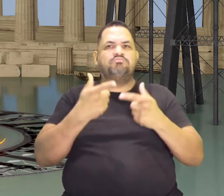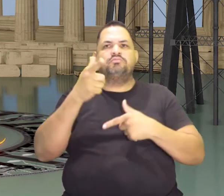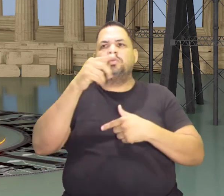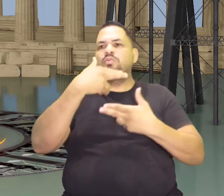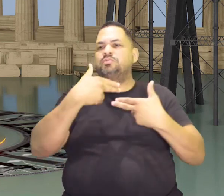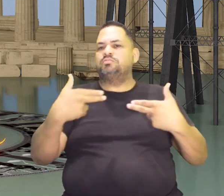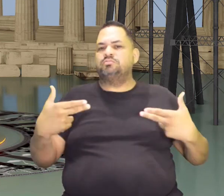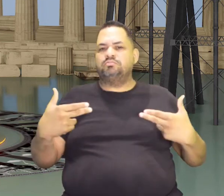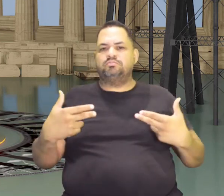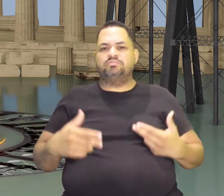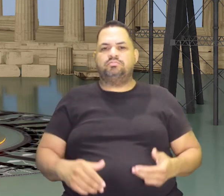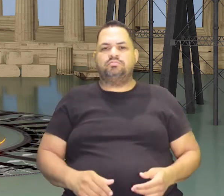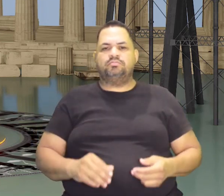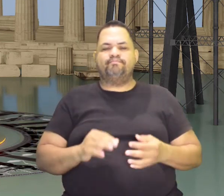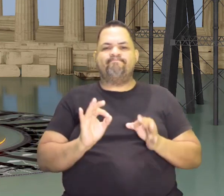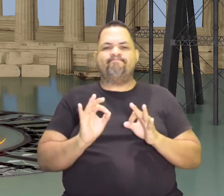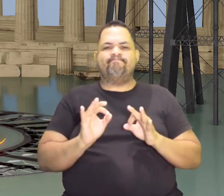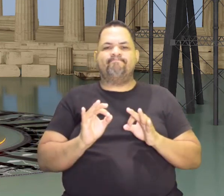também.